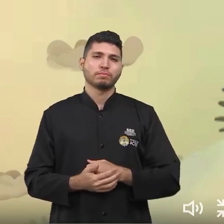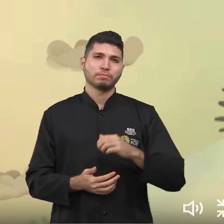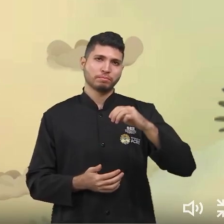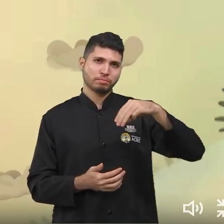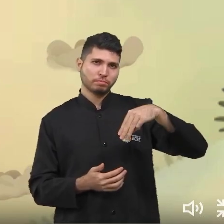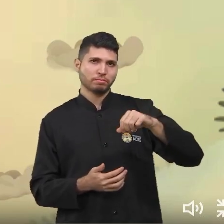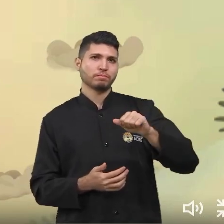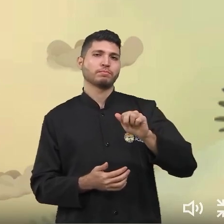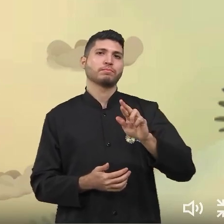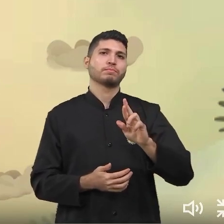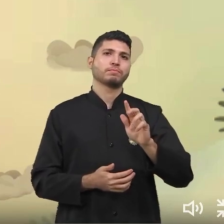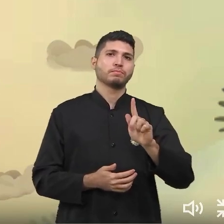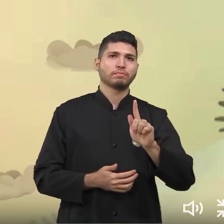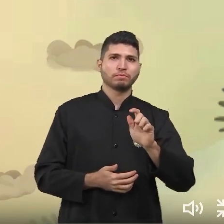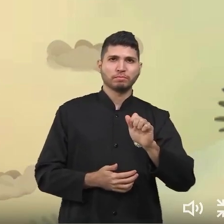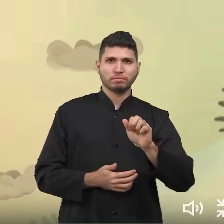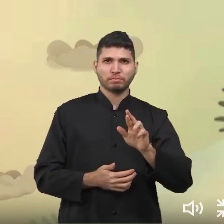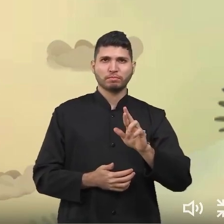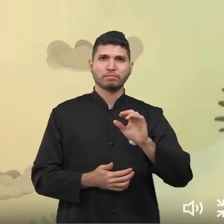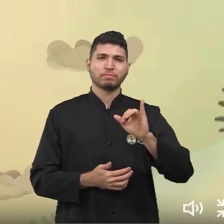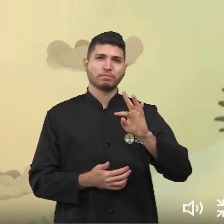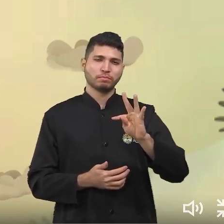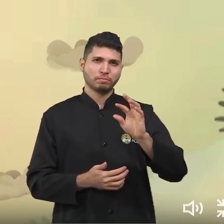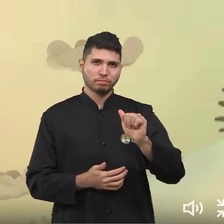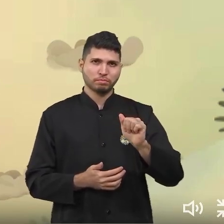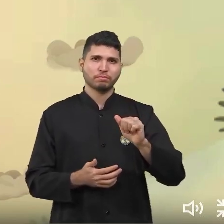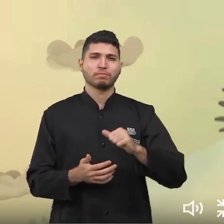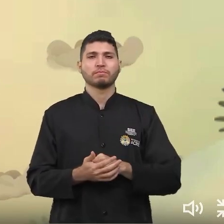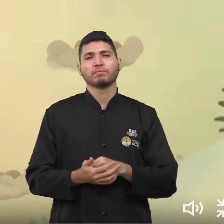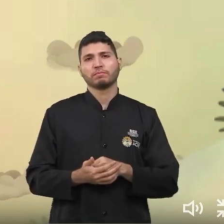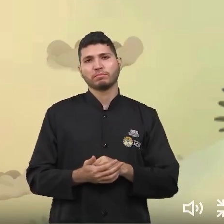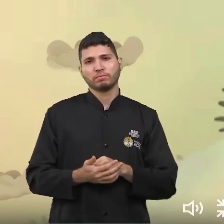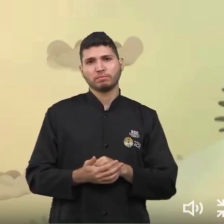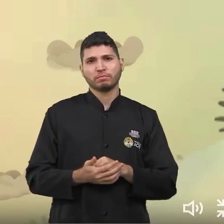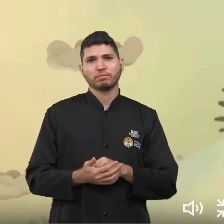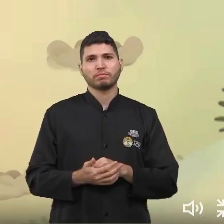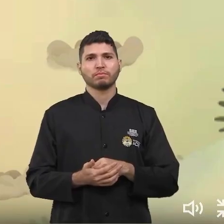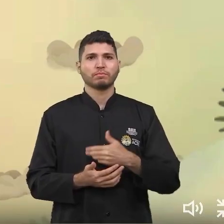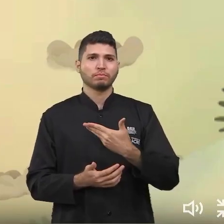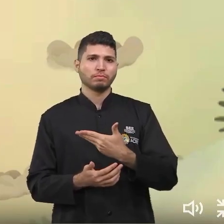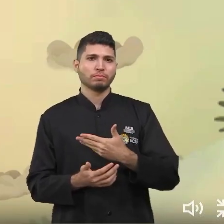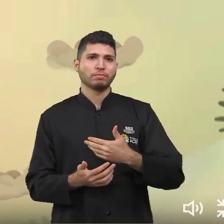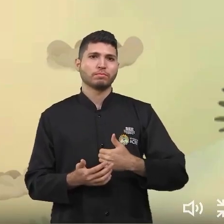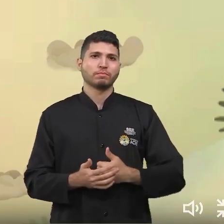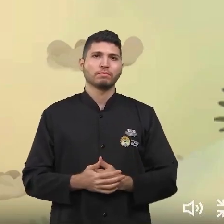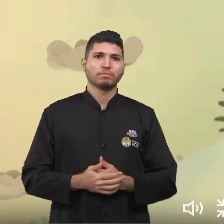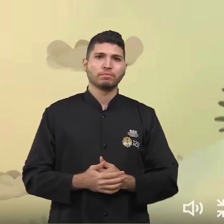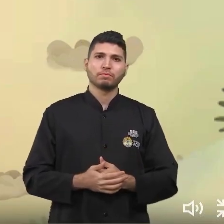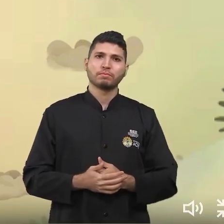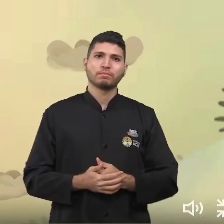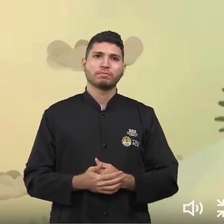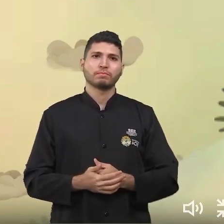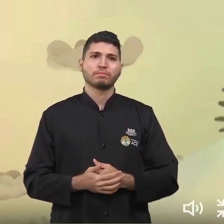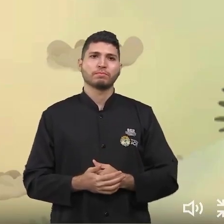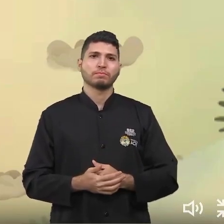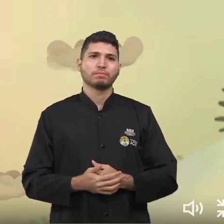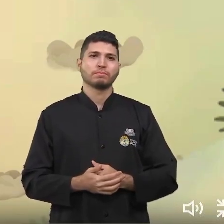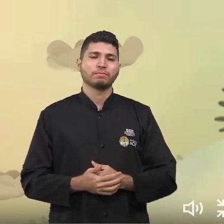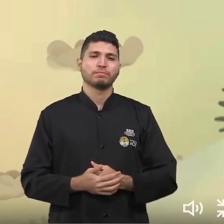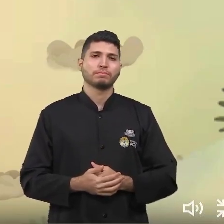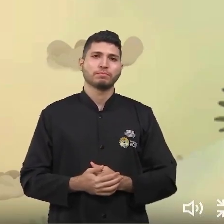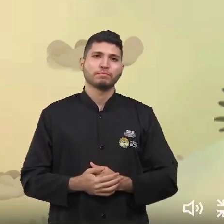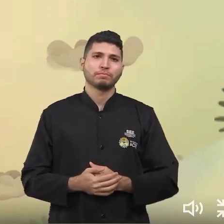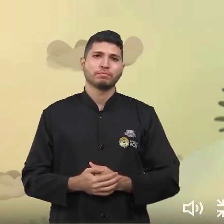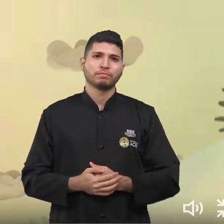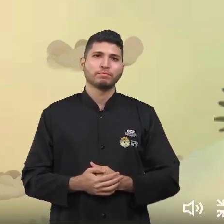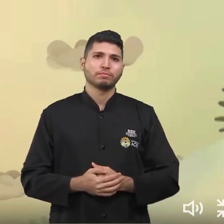Margarita, cuchara, que é colher, bicicleta, são objetos, ó, pelirorro, não, é característica, ruivo. Mano, sim, uma parte do corpo,